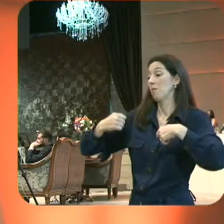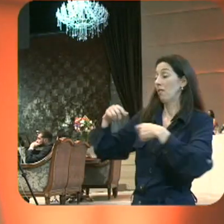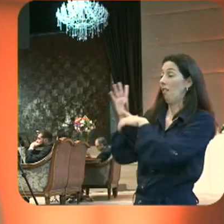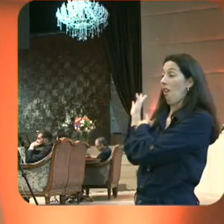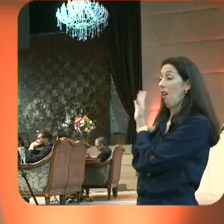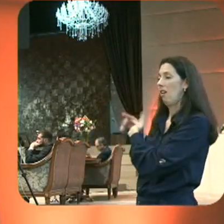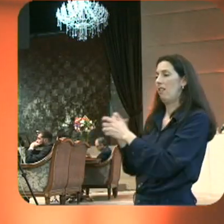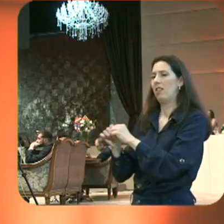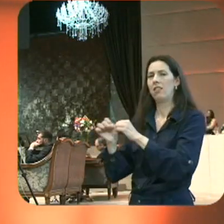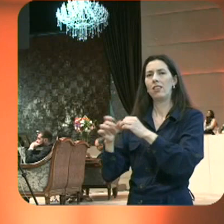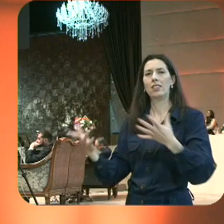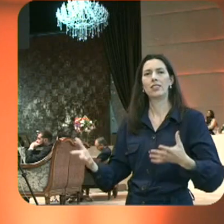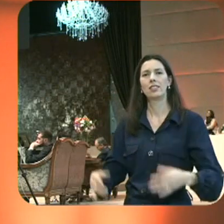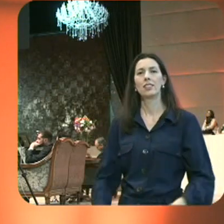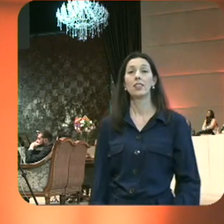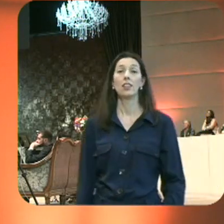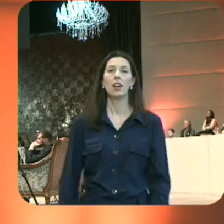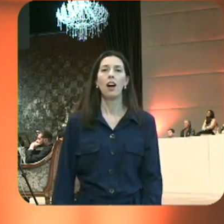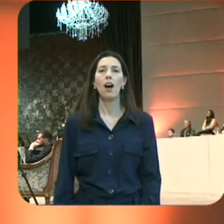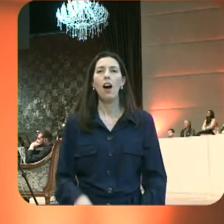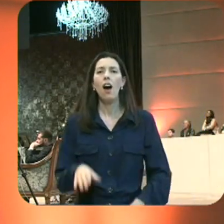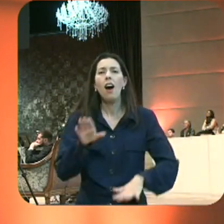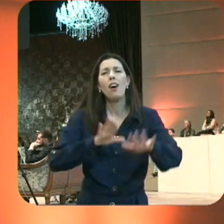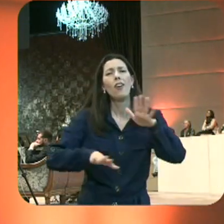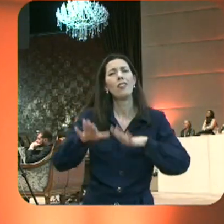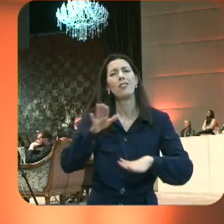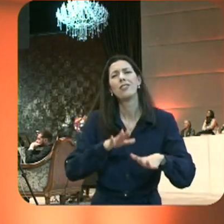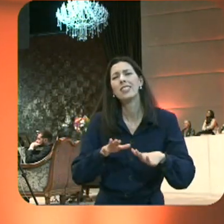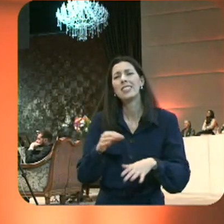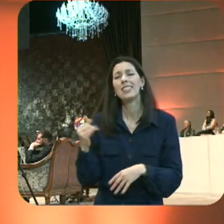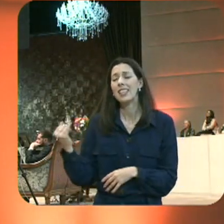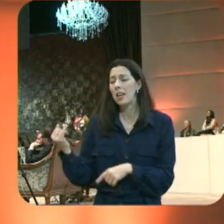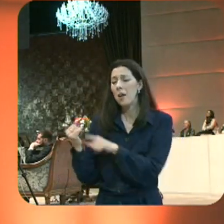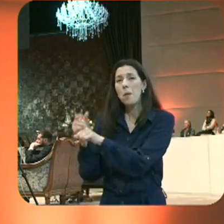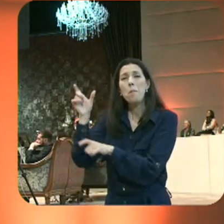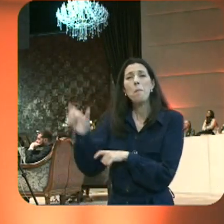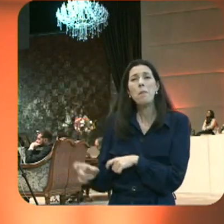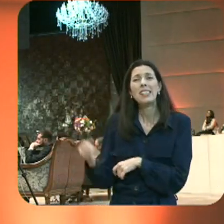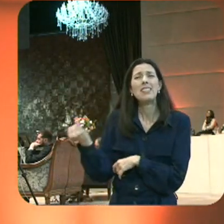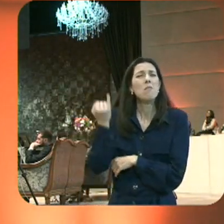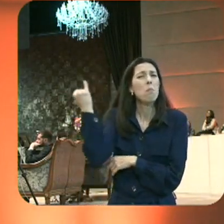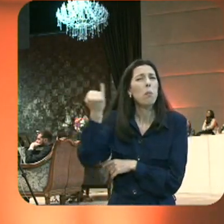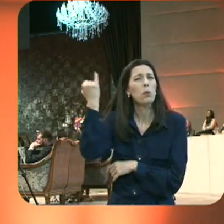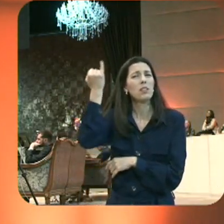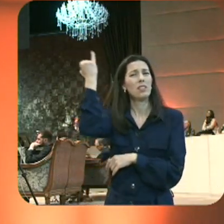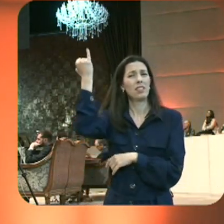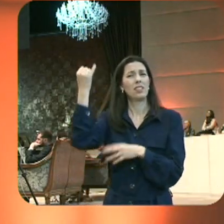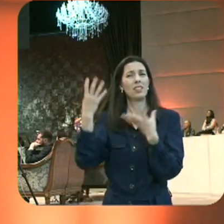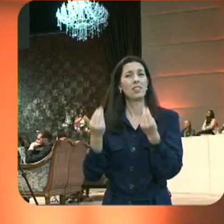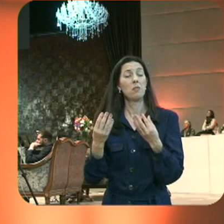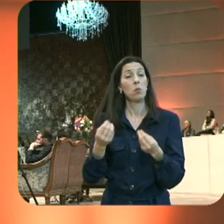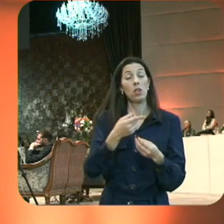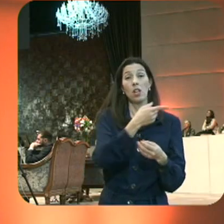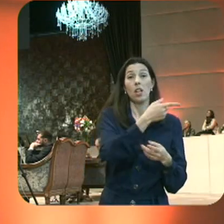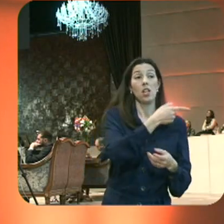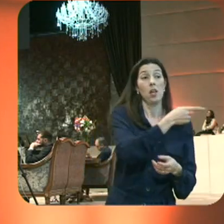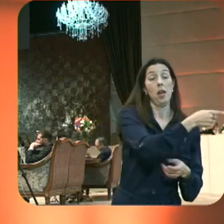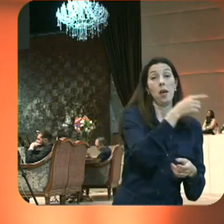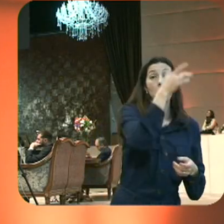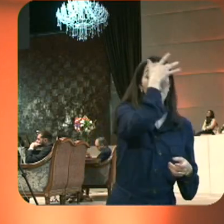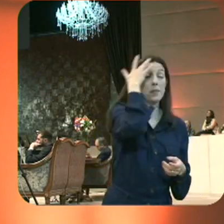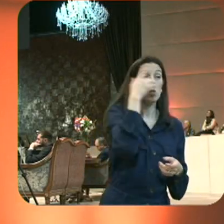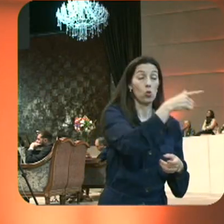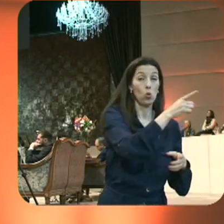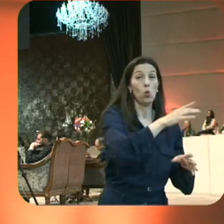olha, muitas vezes são coisas muito importantes, de fato. Mas como funciona a